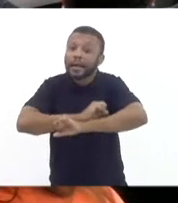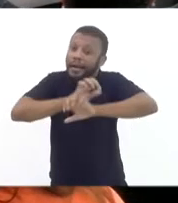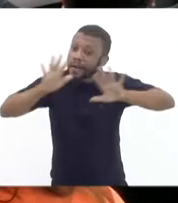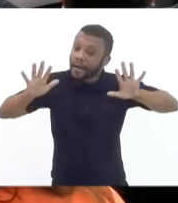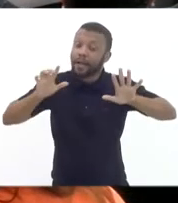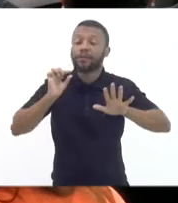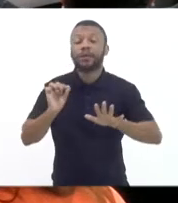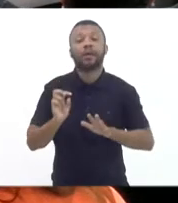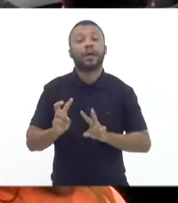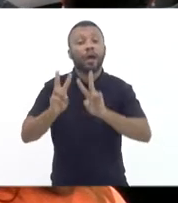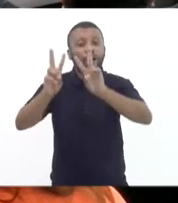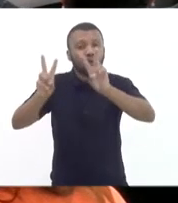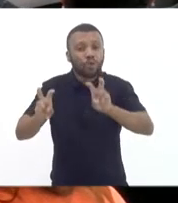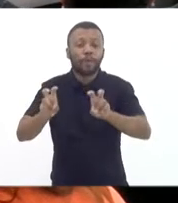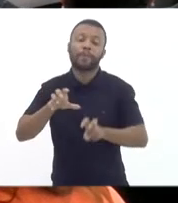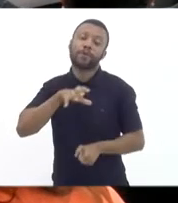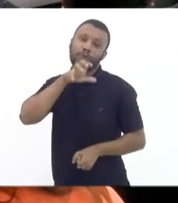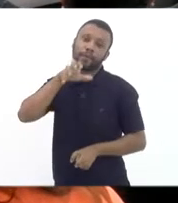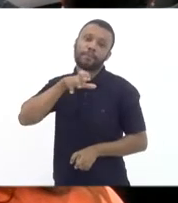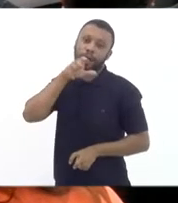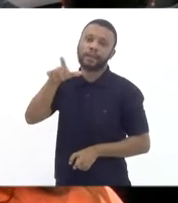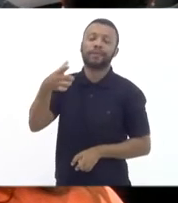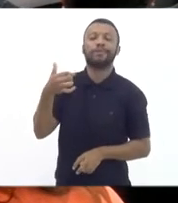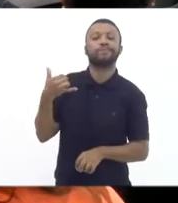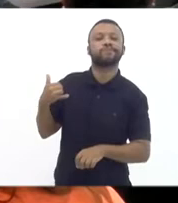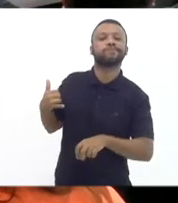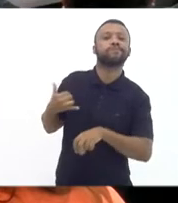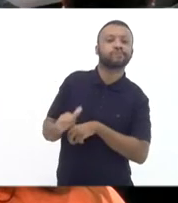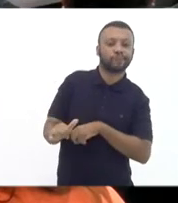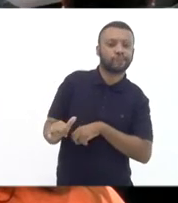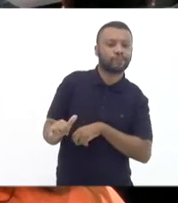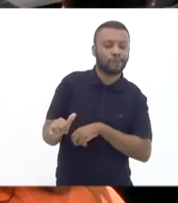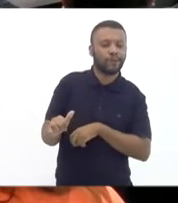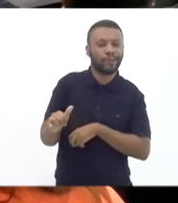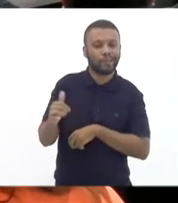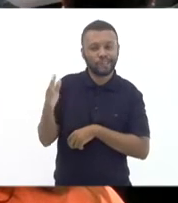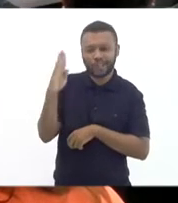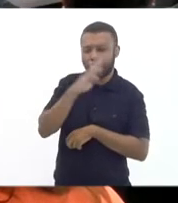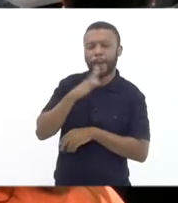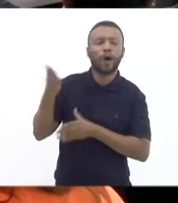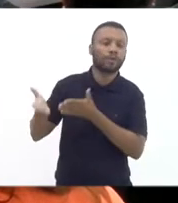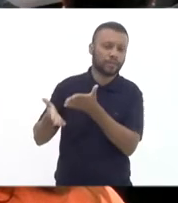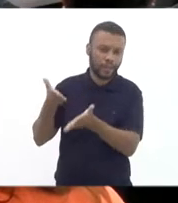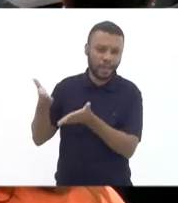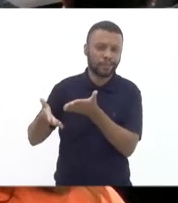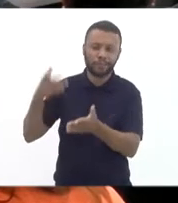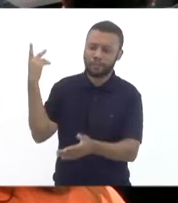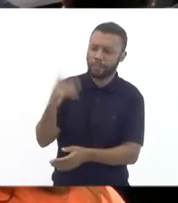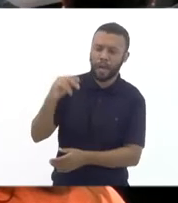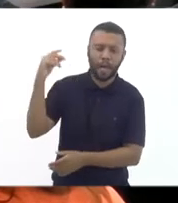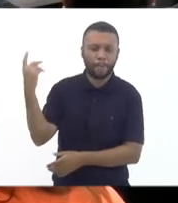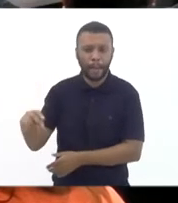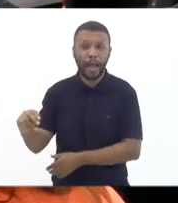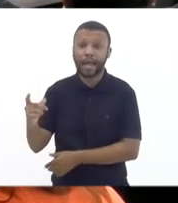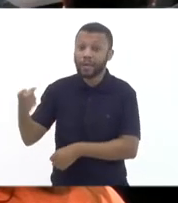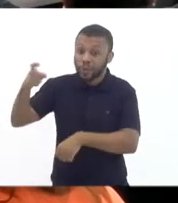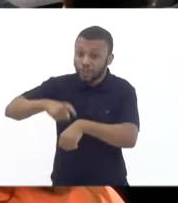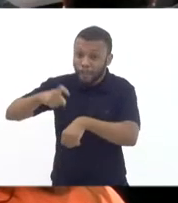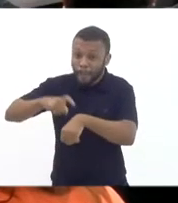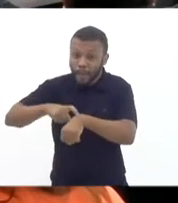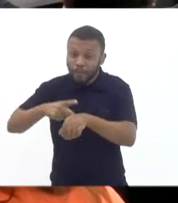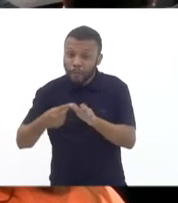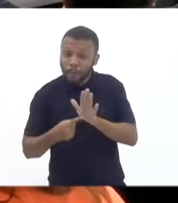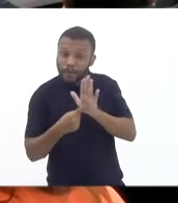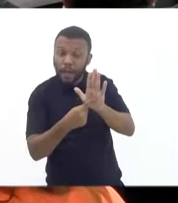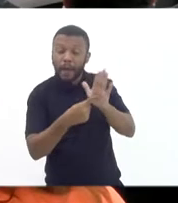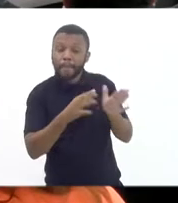que eles acabam sendo vítima de maus tratos. E, por sua vez, eles, ao ser apresentado à delegacia, ele não